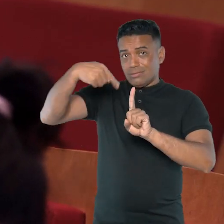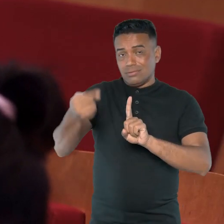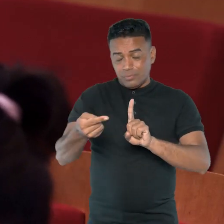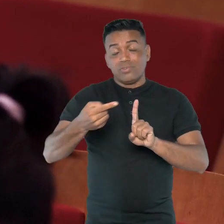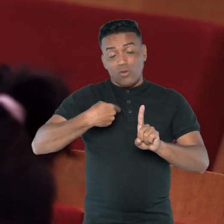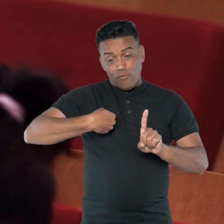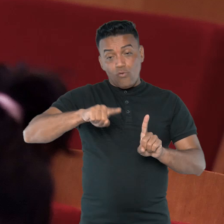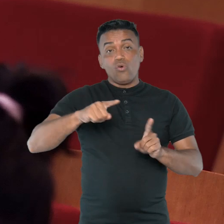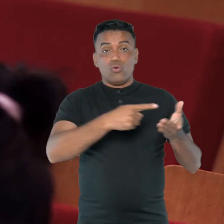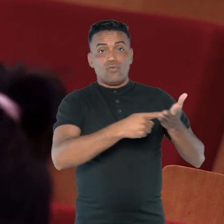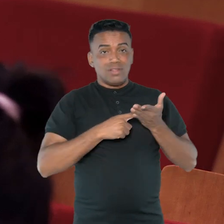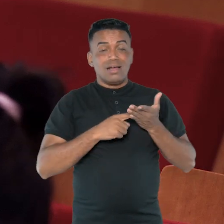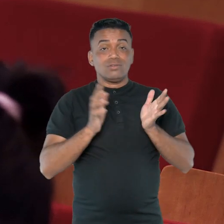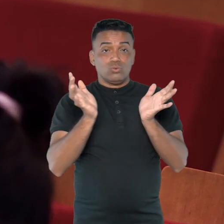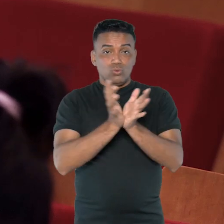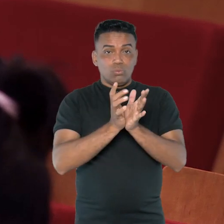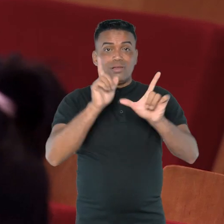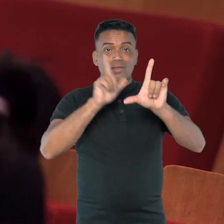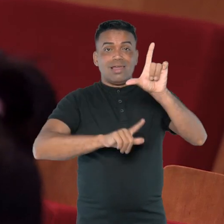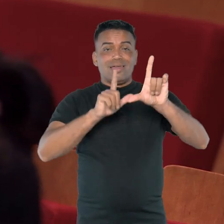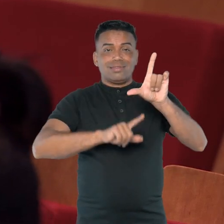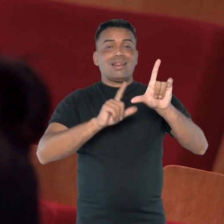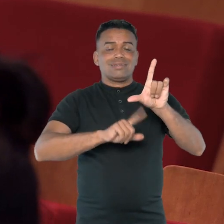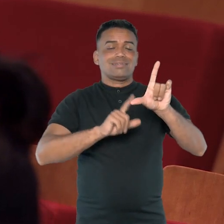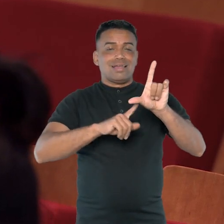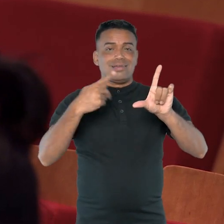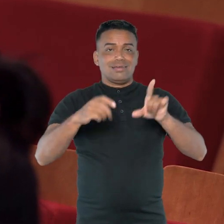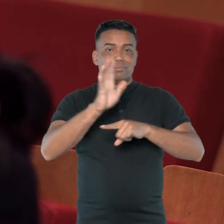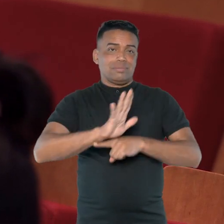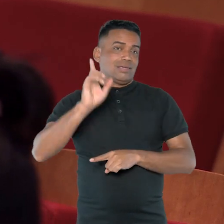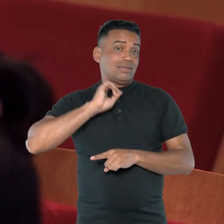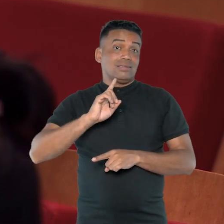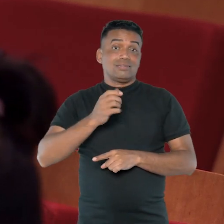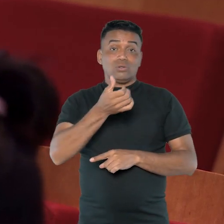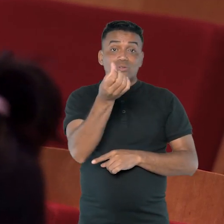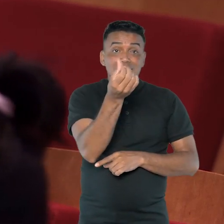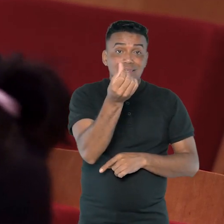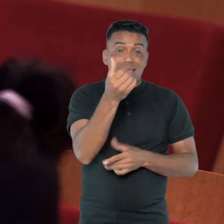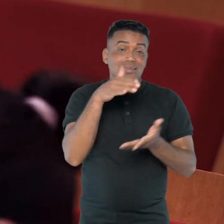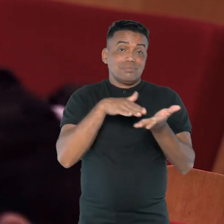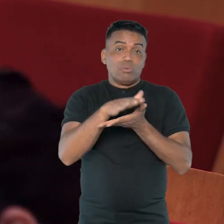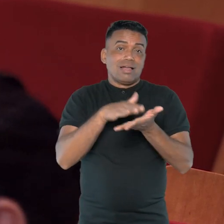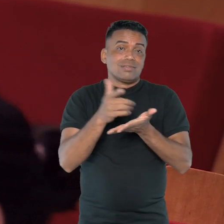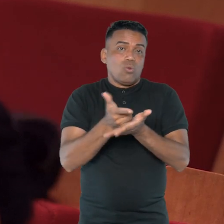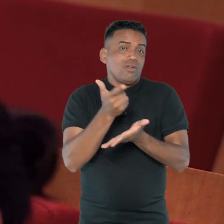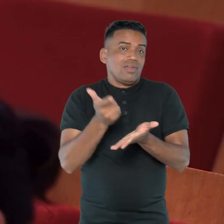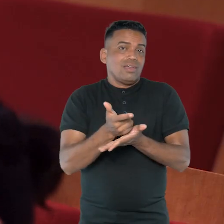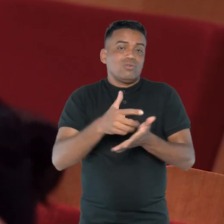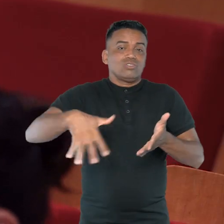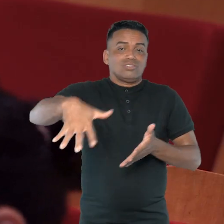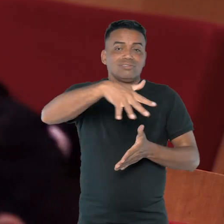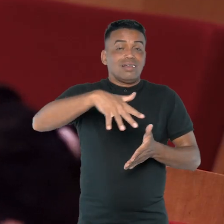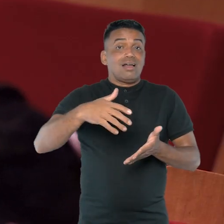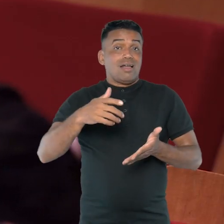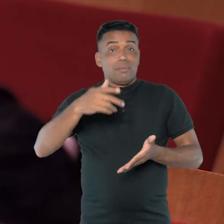depois, eu fui convidado aqui na Academia de Letras, foram lançados mais 16 livros regionais, assim, de autores